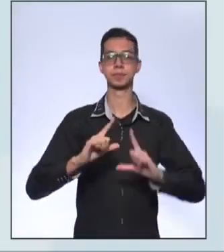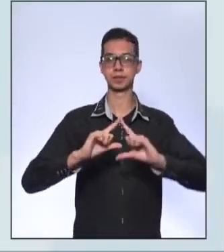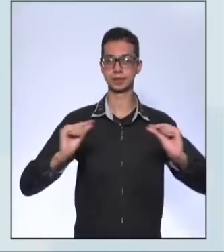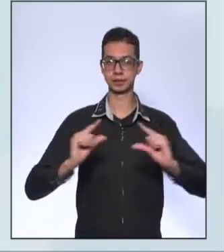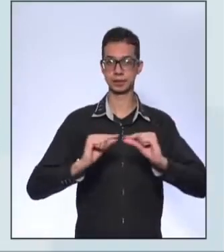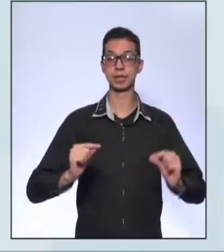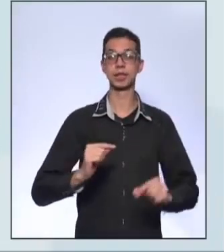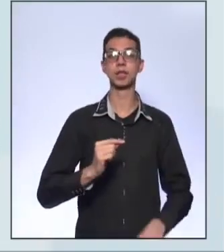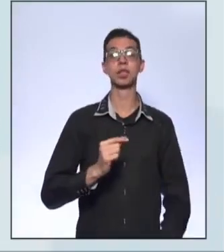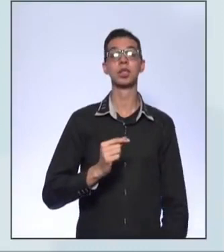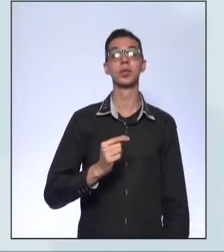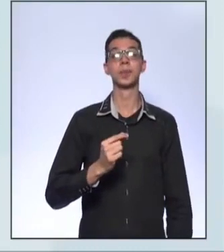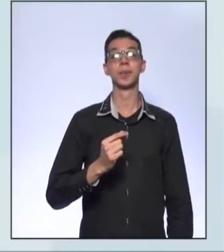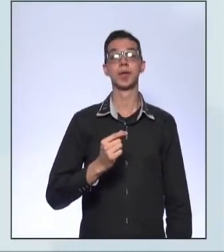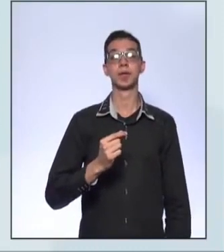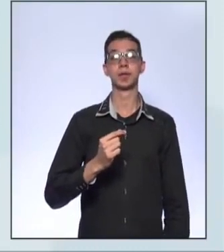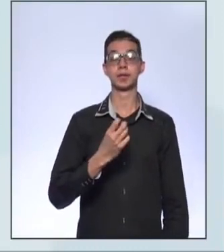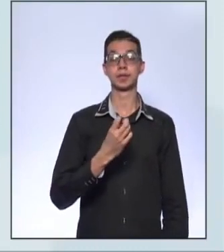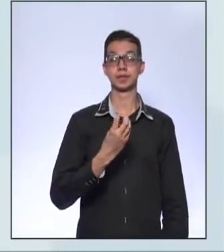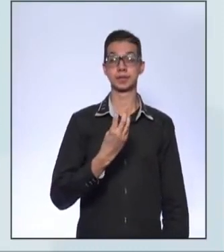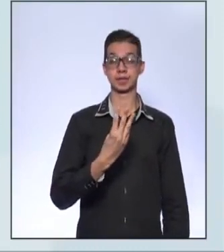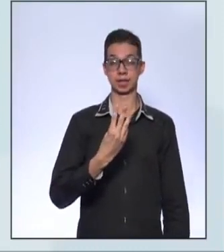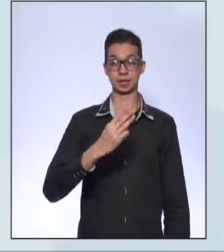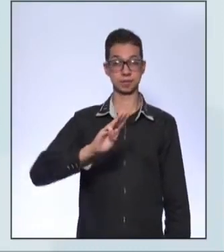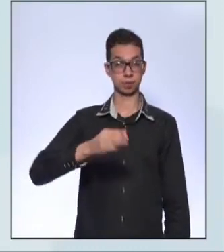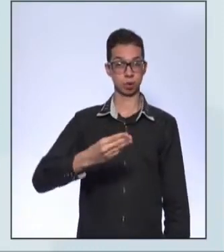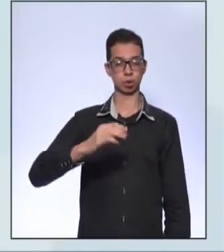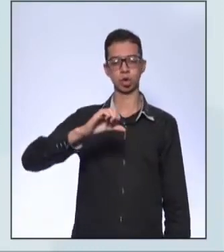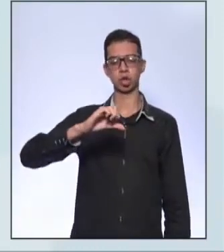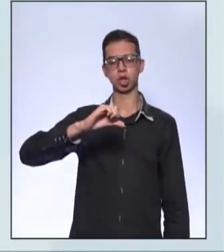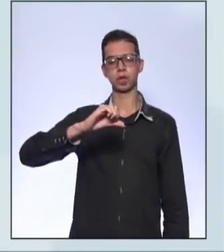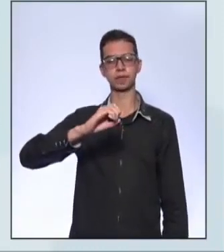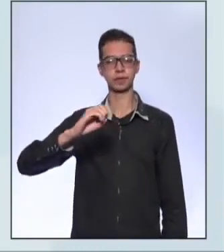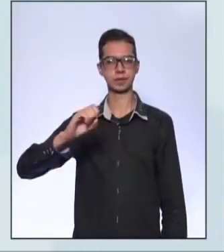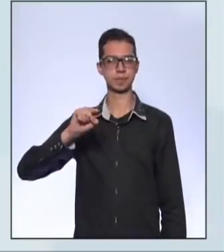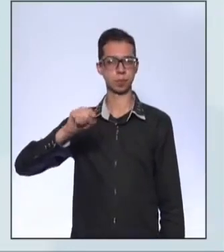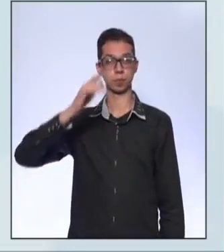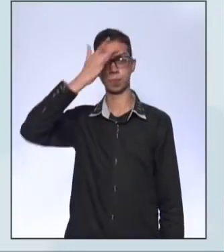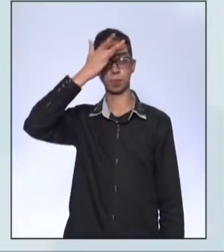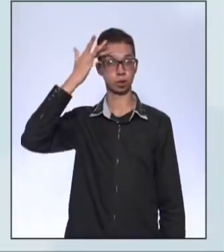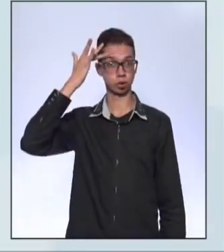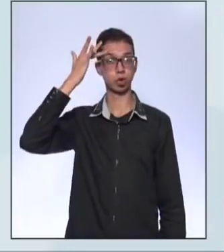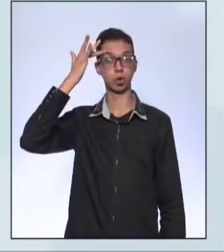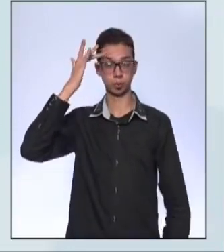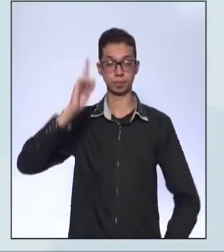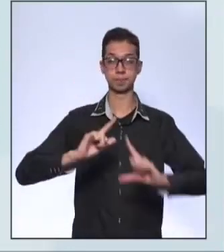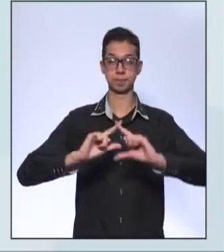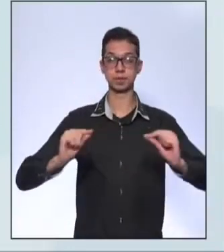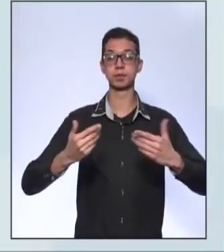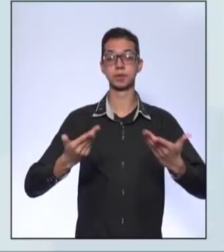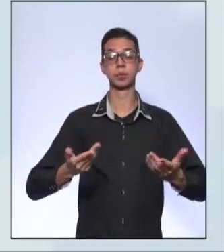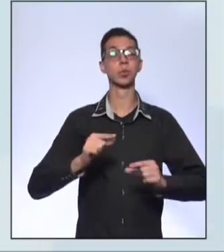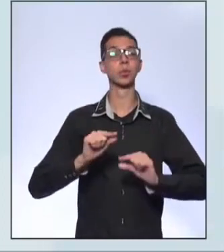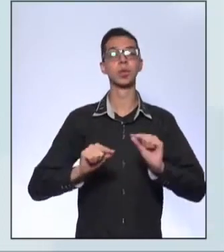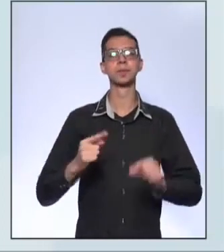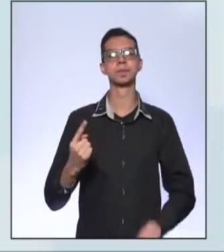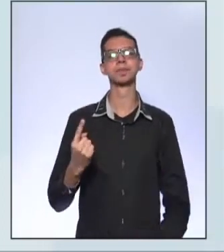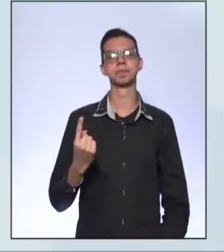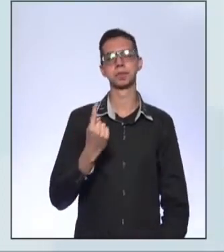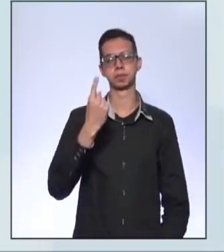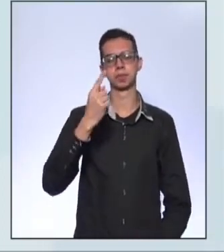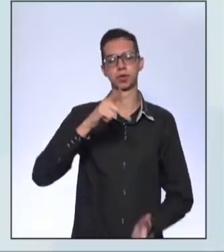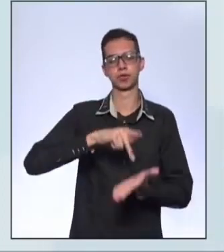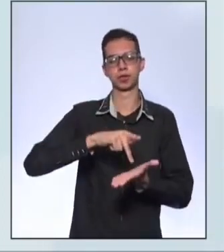para 3,9 milhões 3900000 pessoas na eles estão logicamente no primeiro nível da gestação